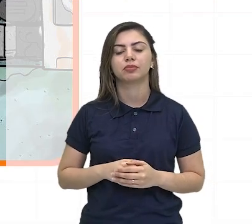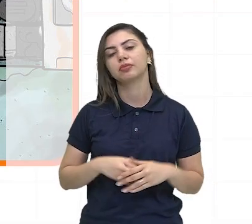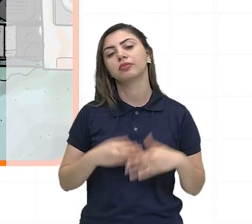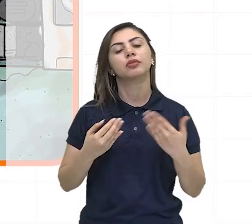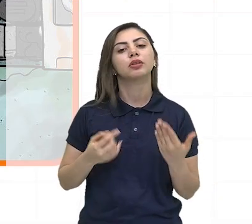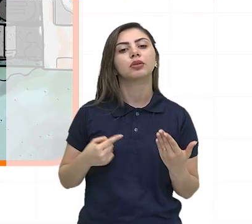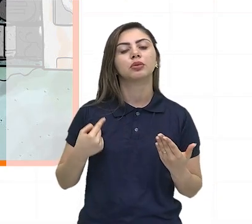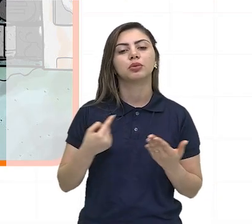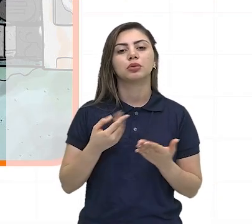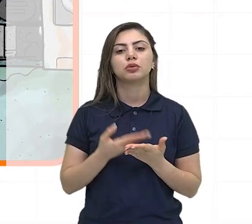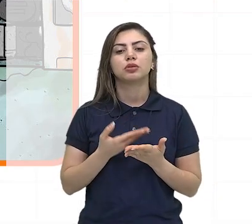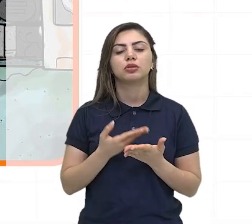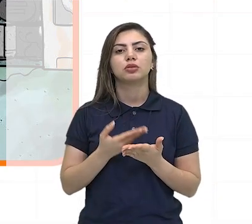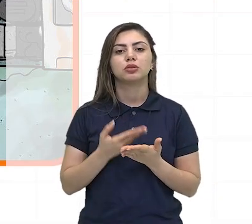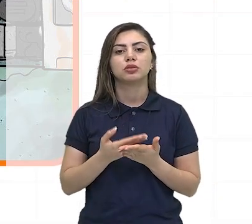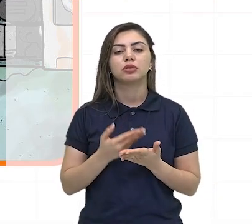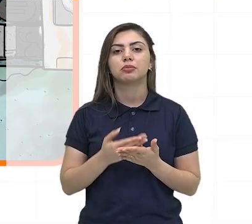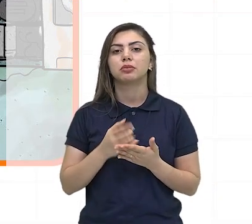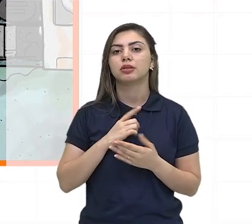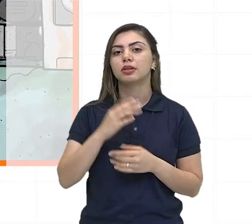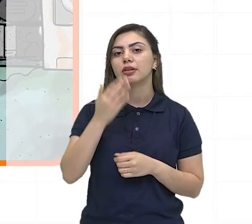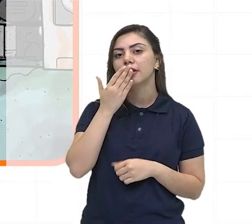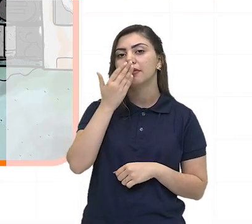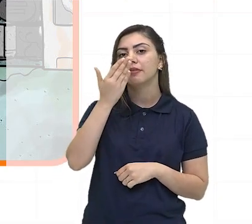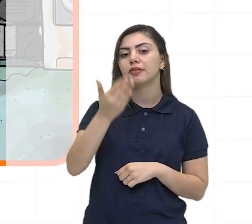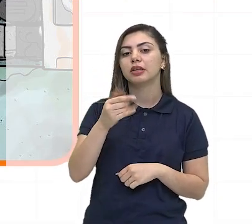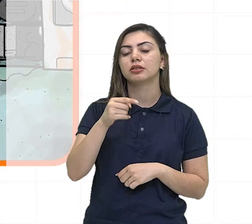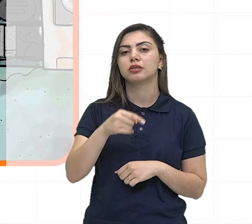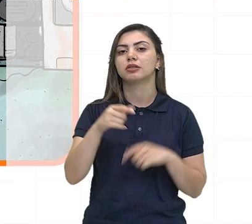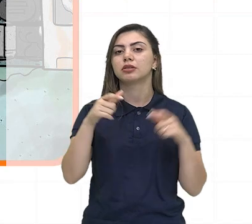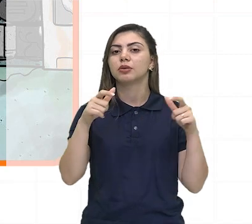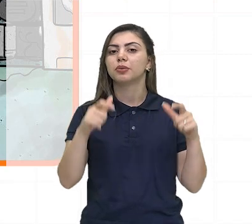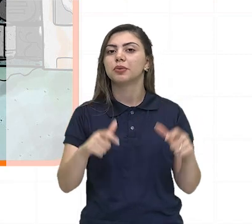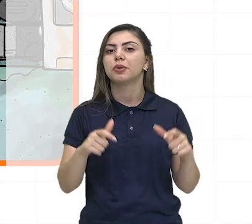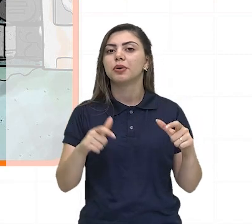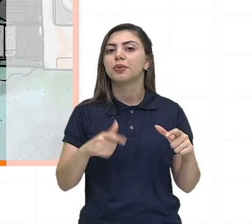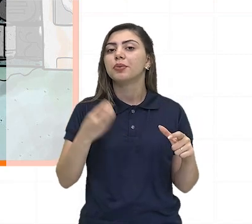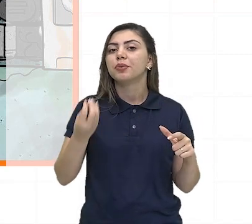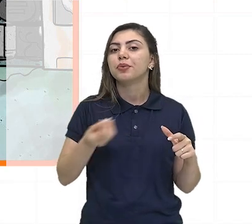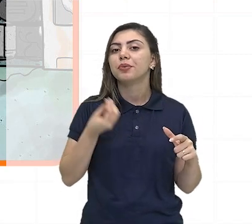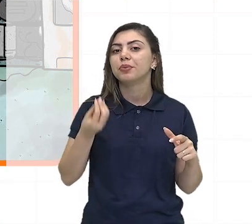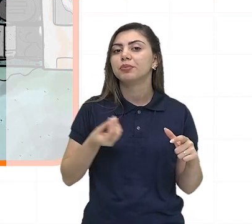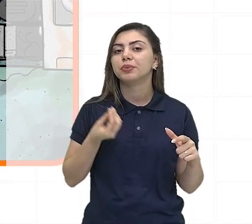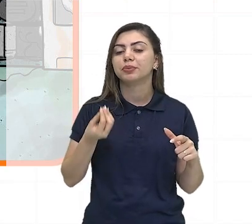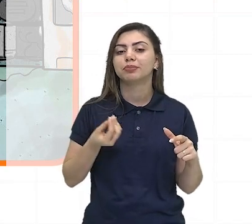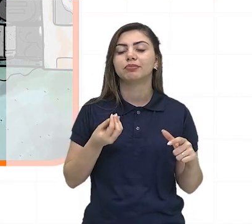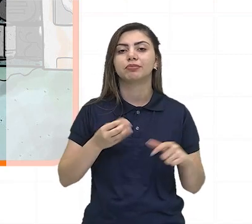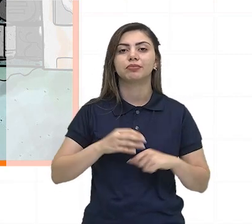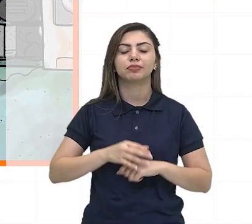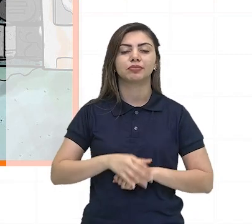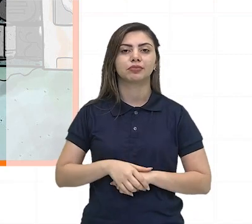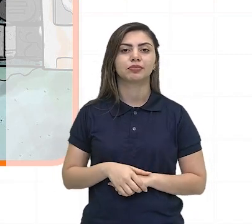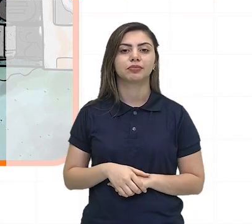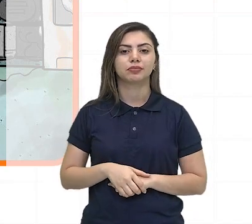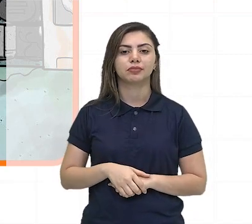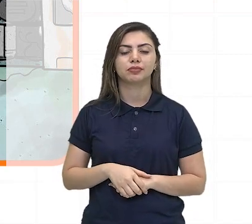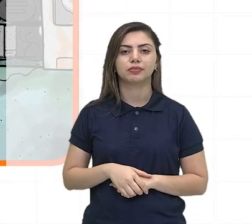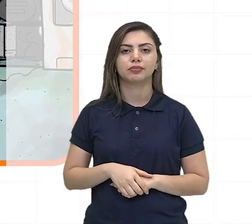que na frente desses lugares nós vamos ter ali uma